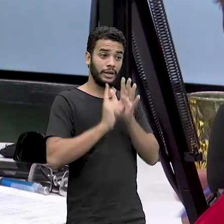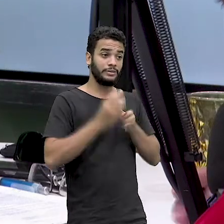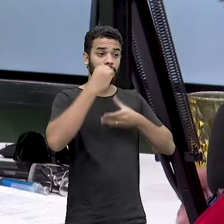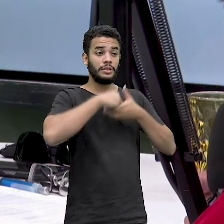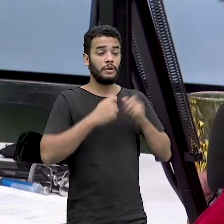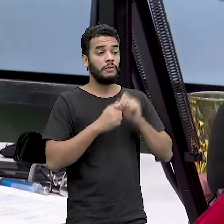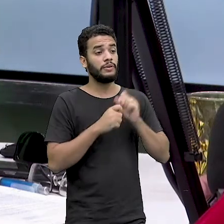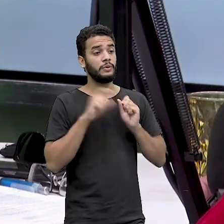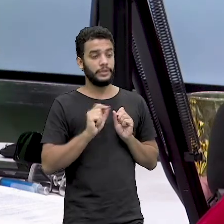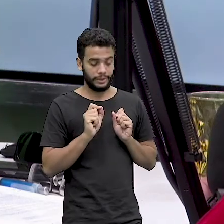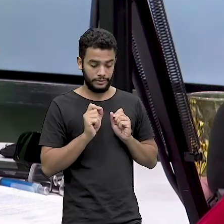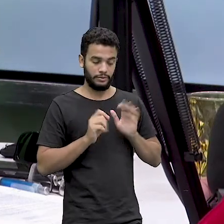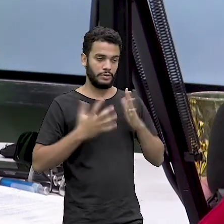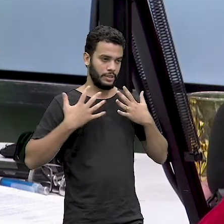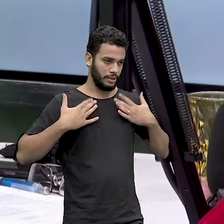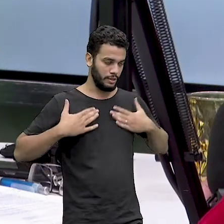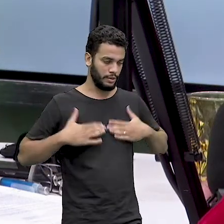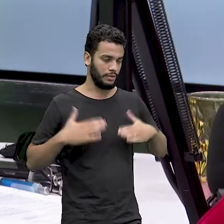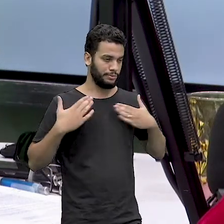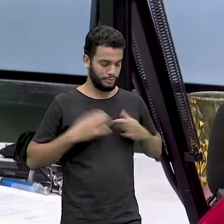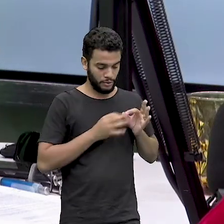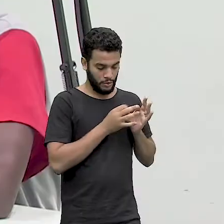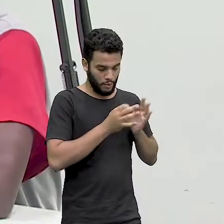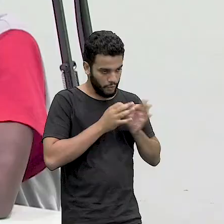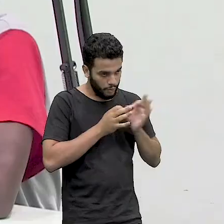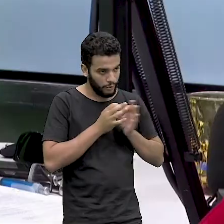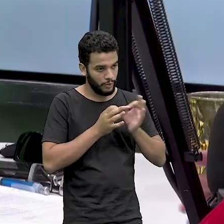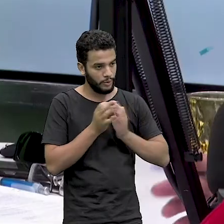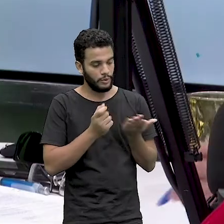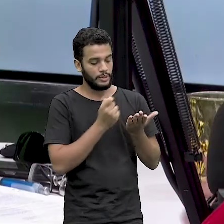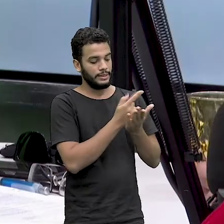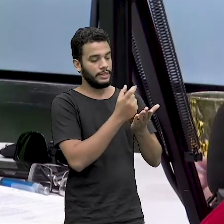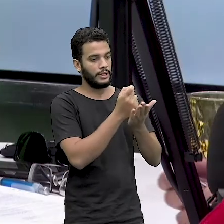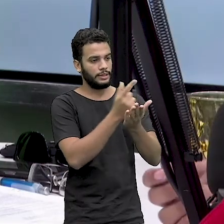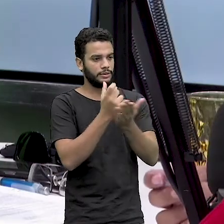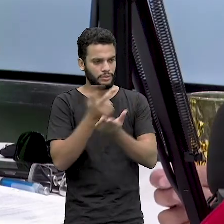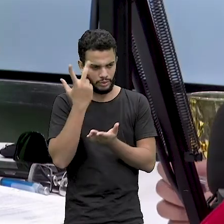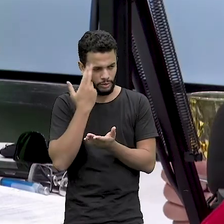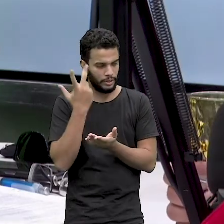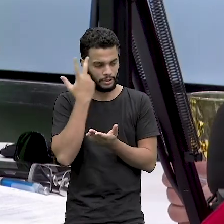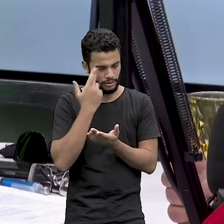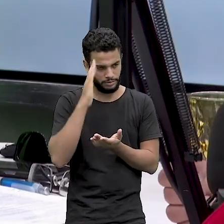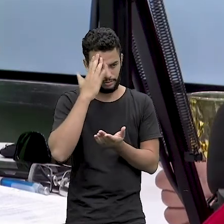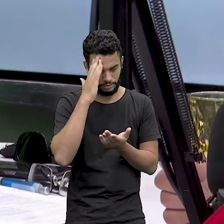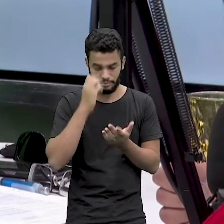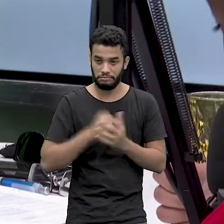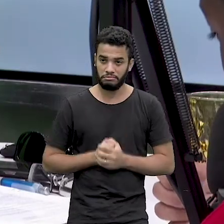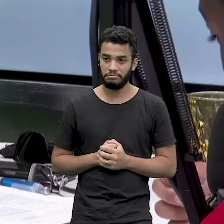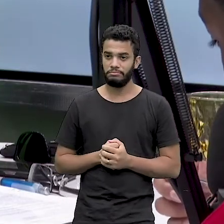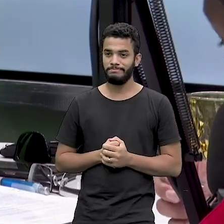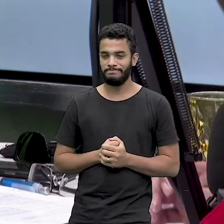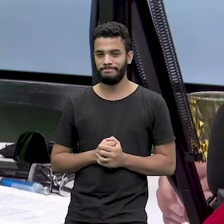vai estar dominando todos os instrumentos da comunicação aí. Aí, Ô tecnologia Nicomedes, falava com com eles, né? Nicomedes, o Nicomedes. Agora é o Rian.